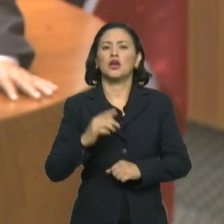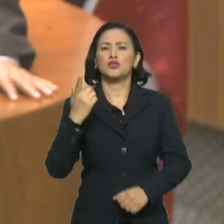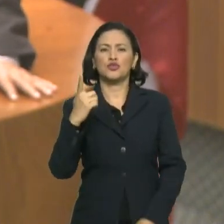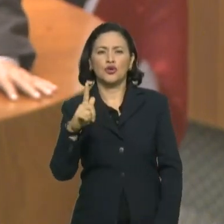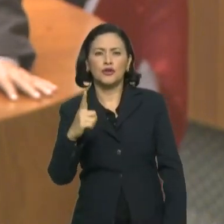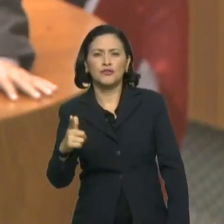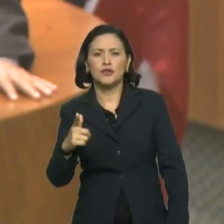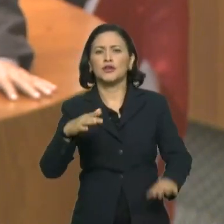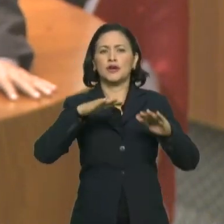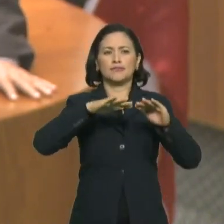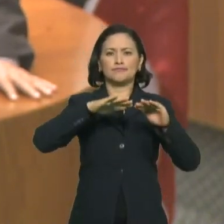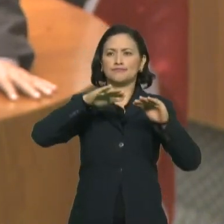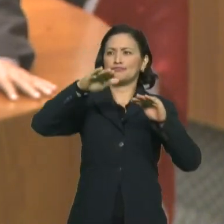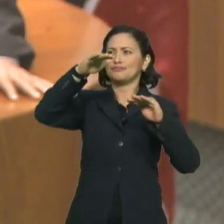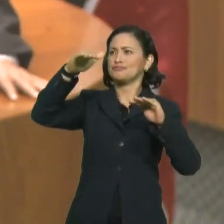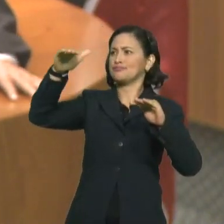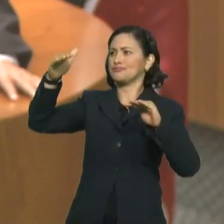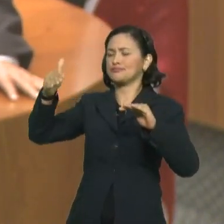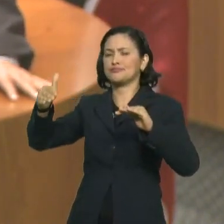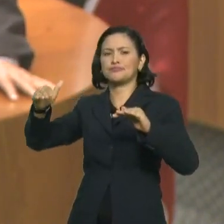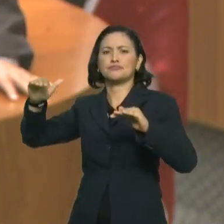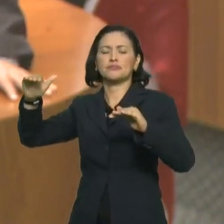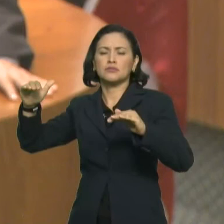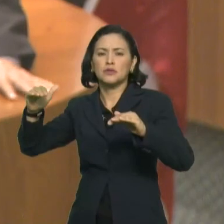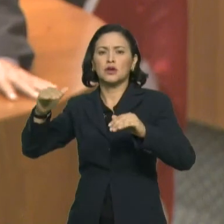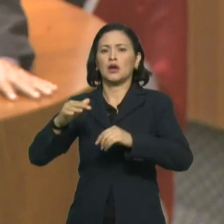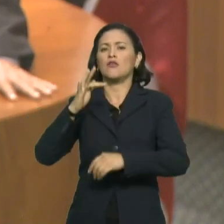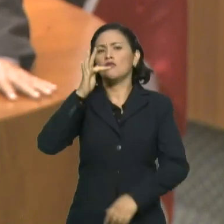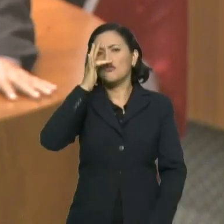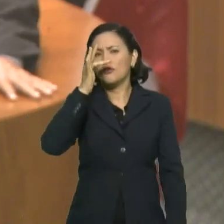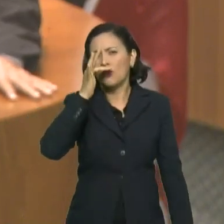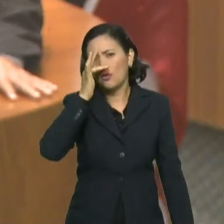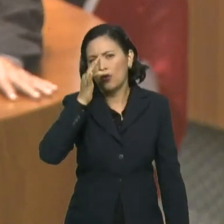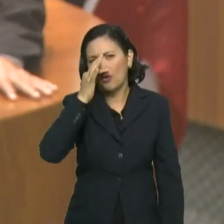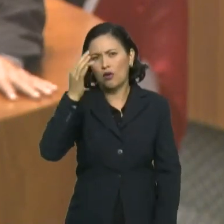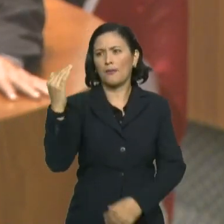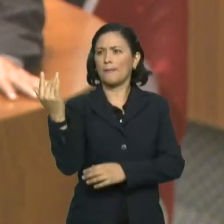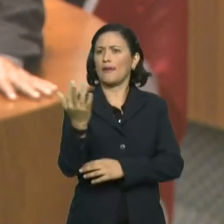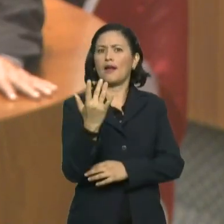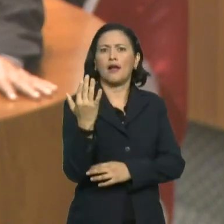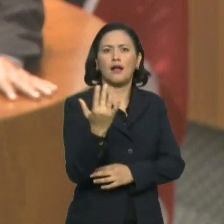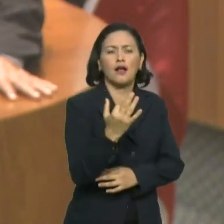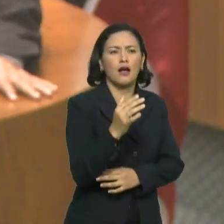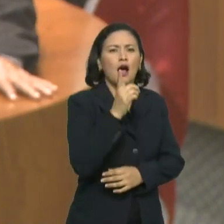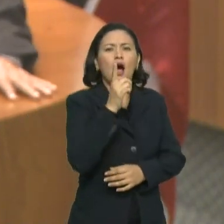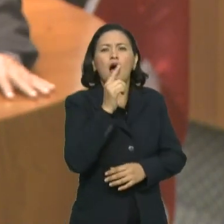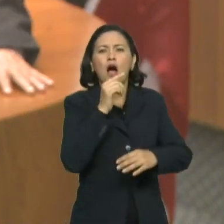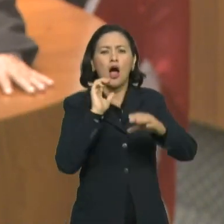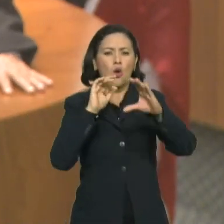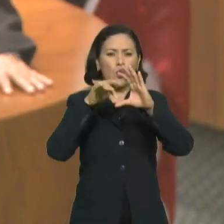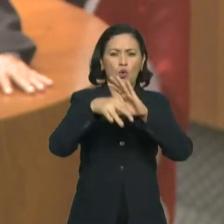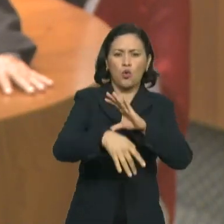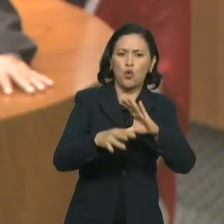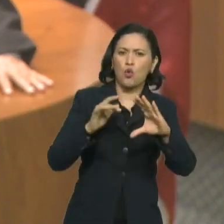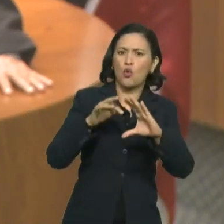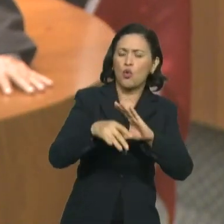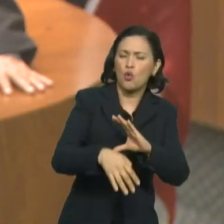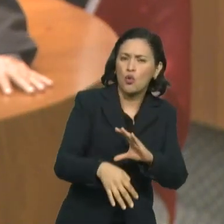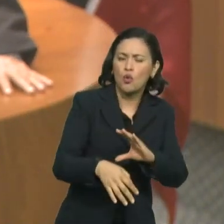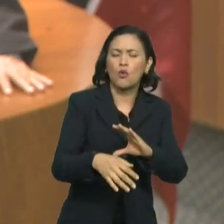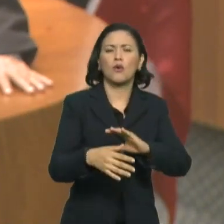Deputado Antônio Pereira, que é próximo da região, sabe do que falo. Deputada Andréa Rezende também sabe do que